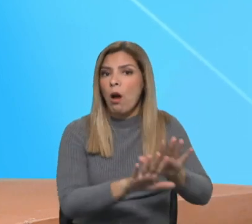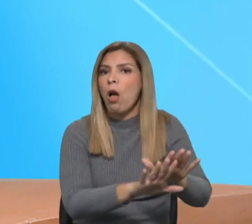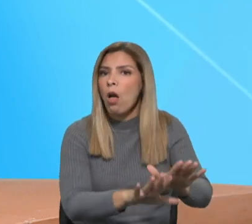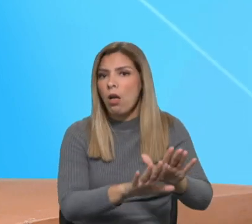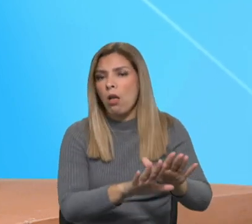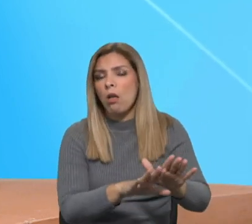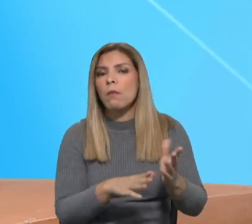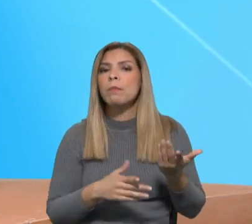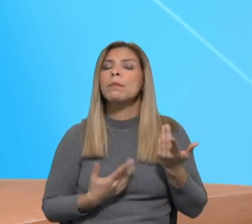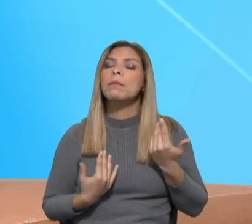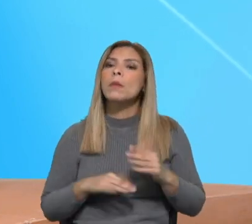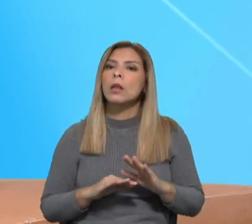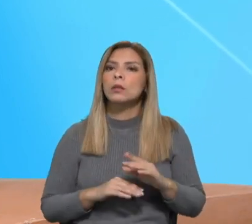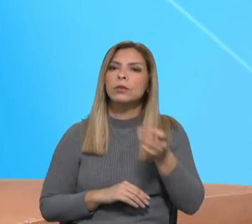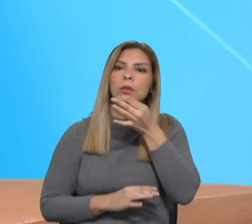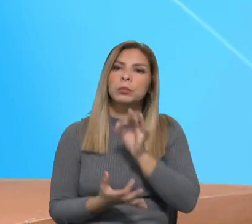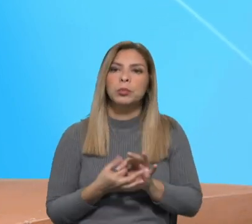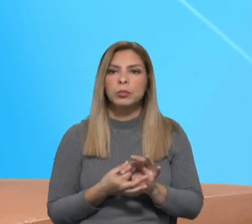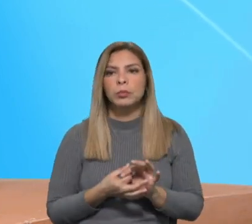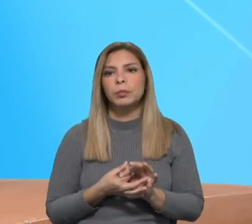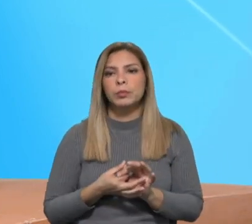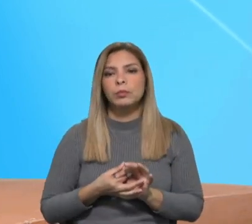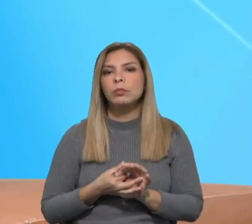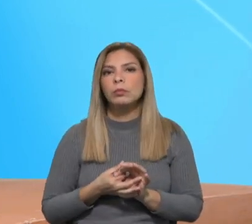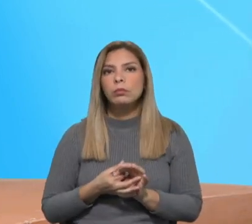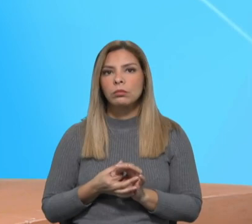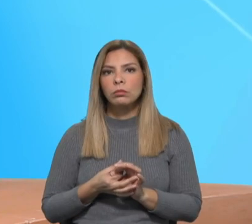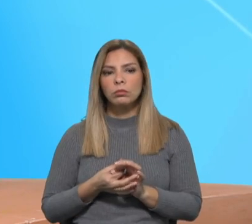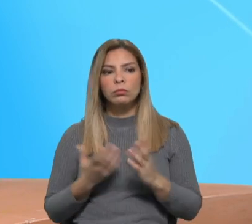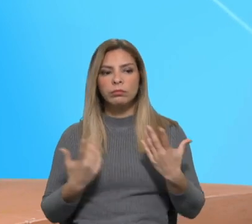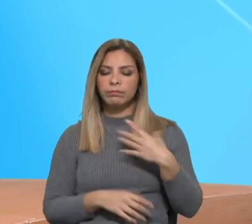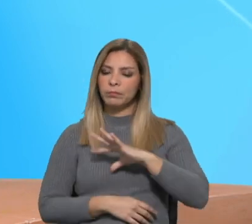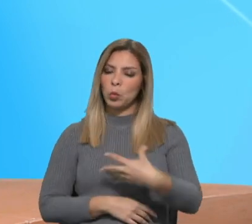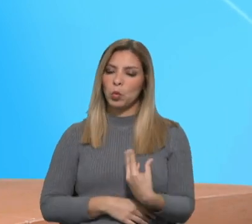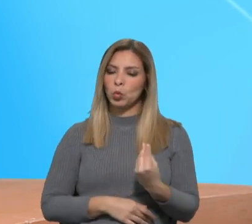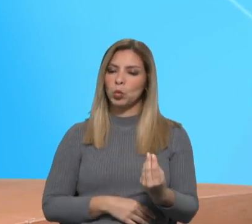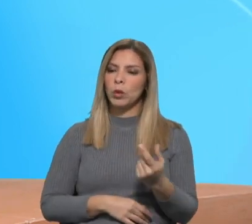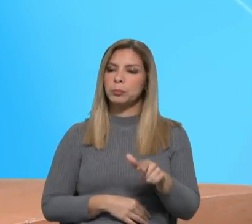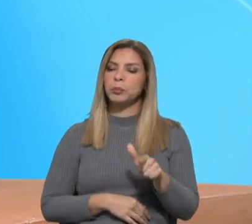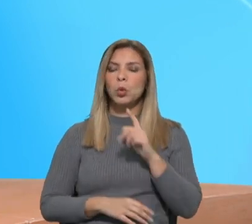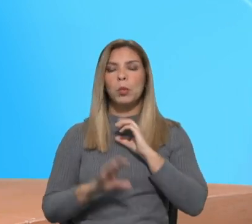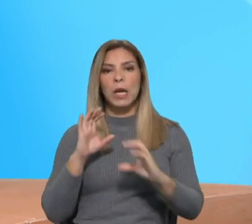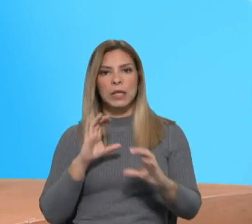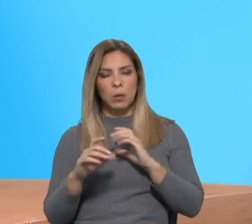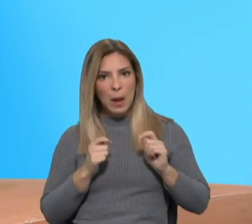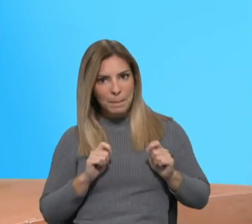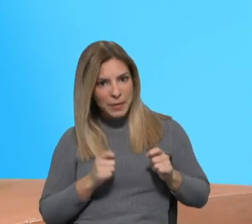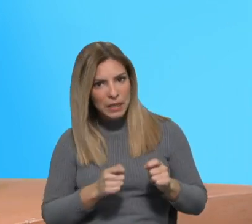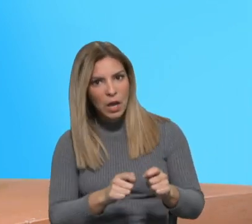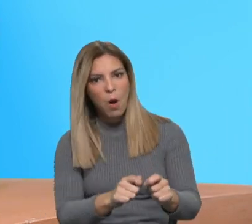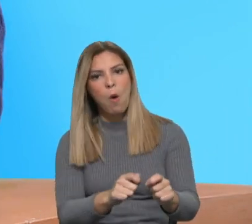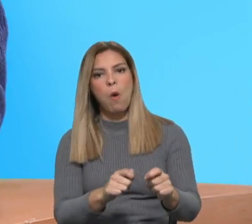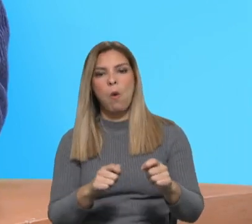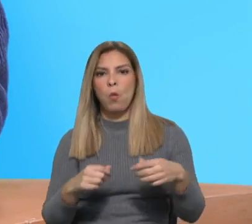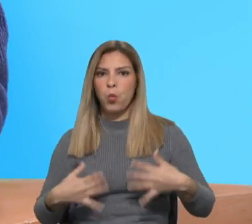Estamos a falar de uma atenção particular a um mundo da comunicação que realmente hoje vive pressões, como sempre,